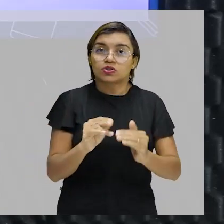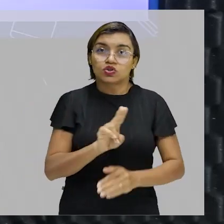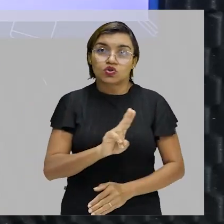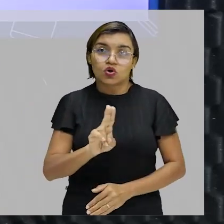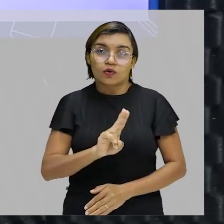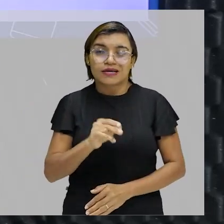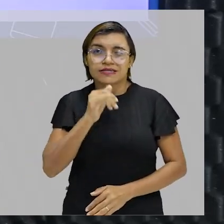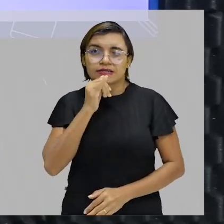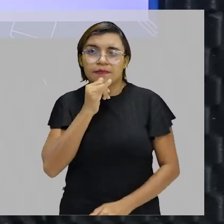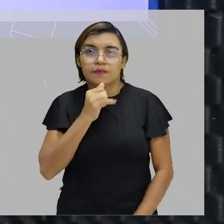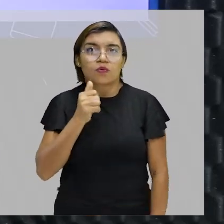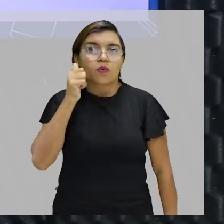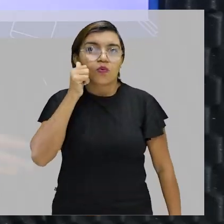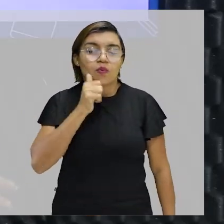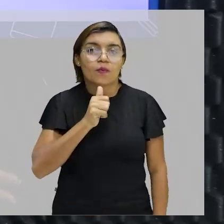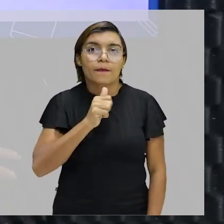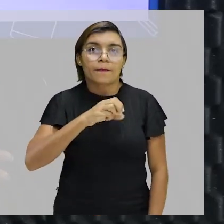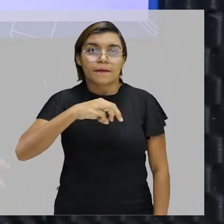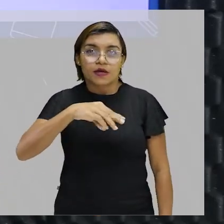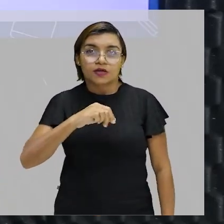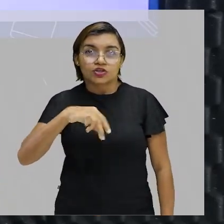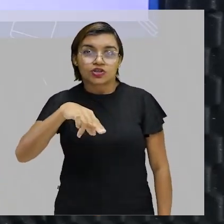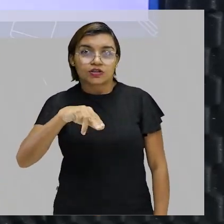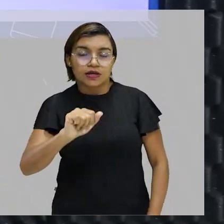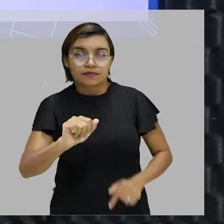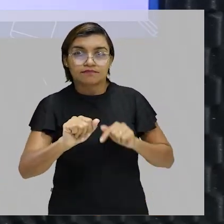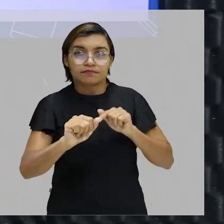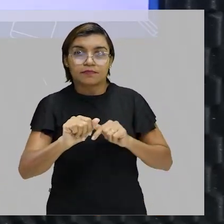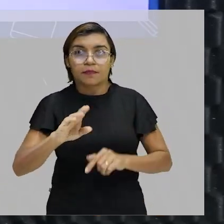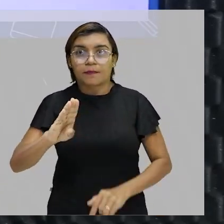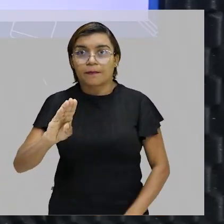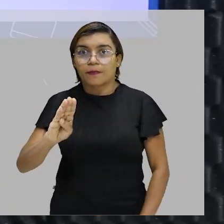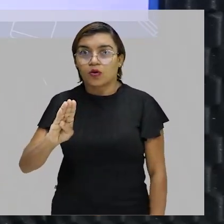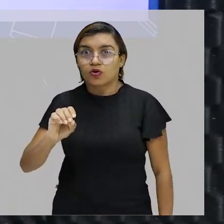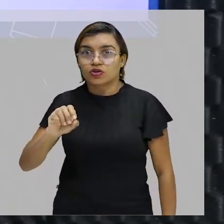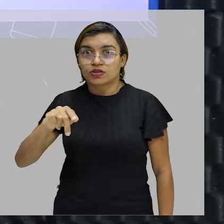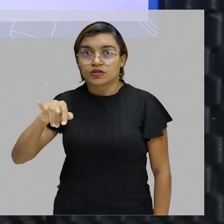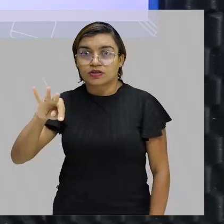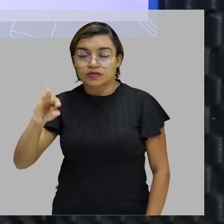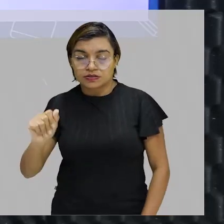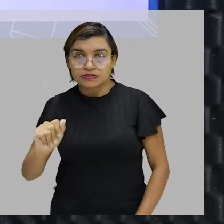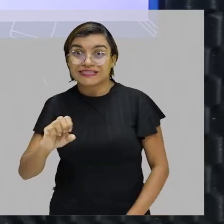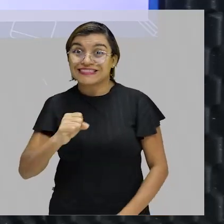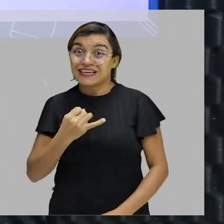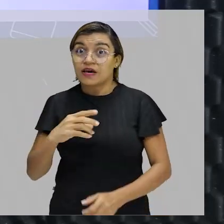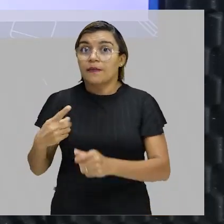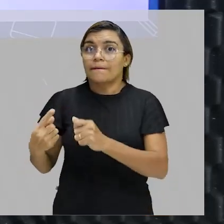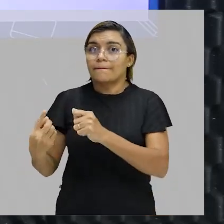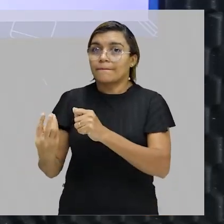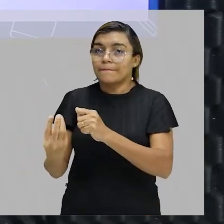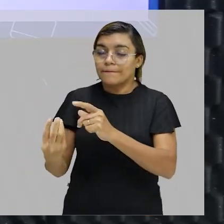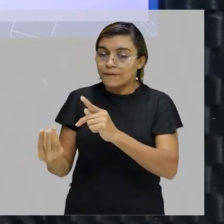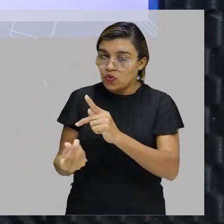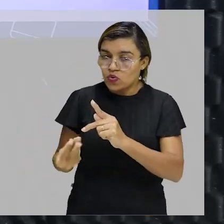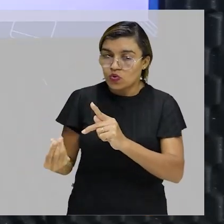digo menina, bonita, vamos passar ao plural. As meninas bonitas, concordância